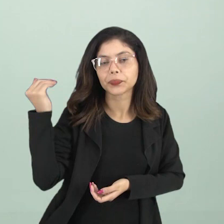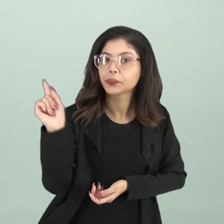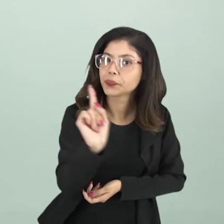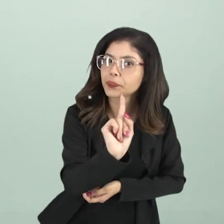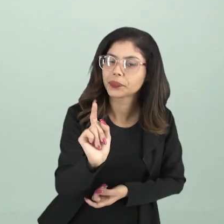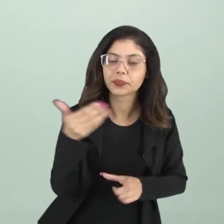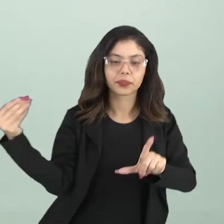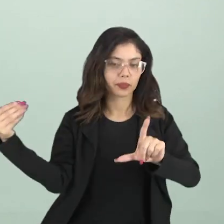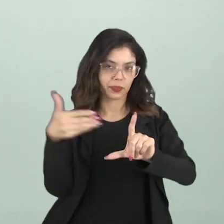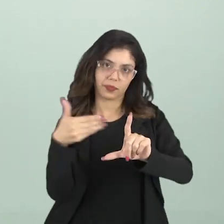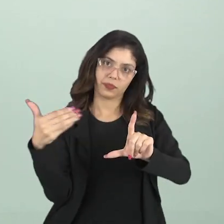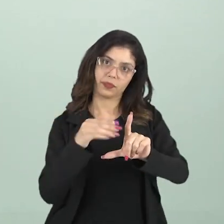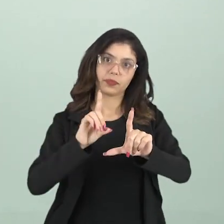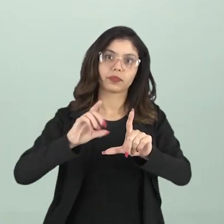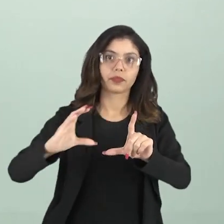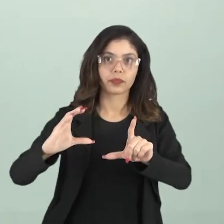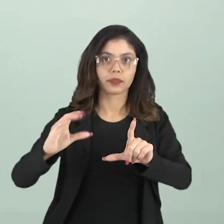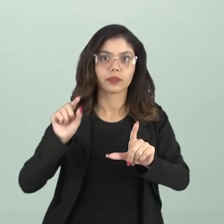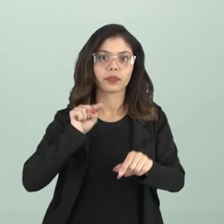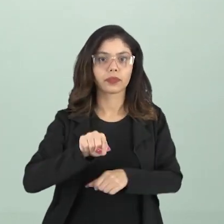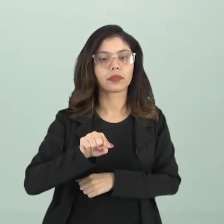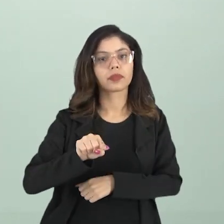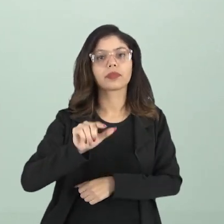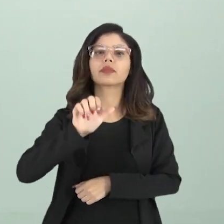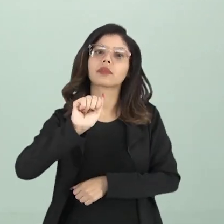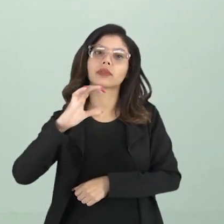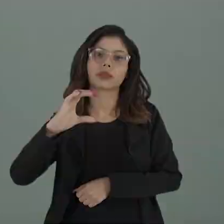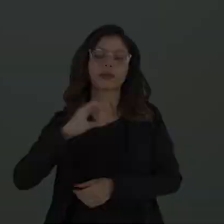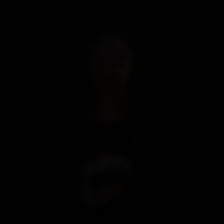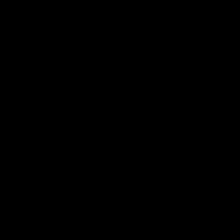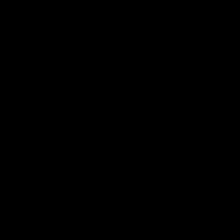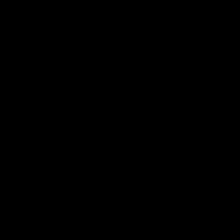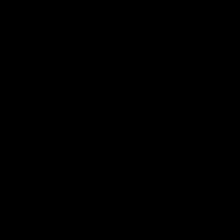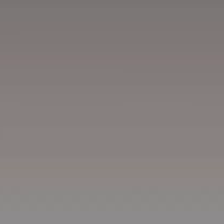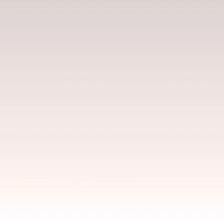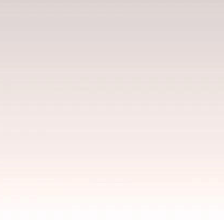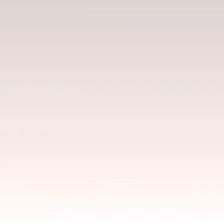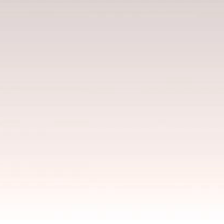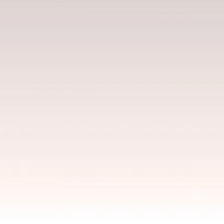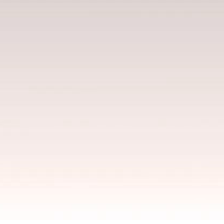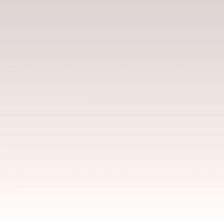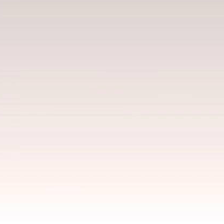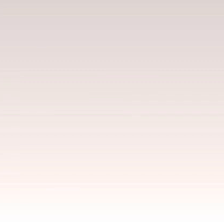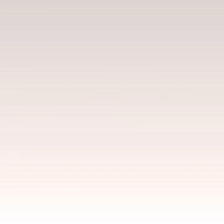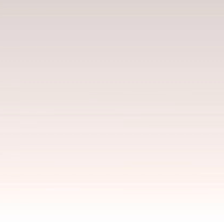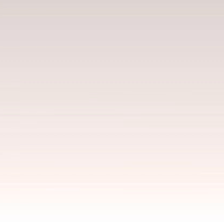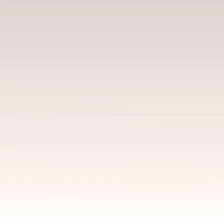acessar a plataforma eduque.ac.